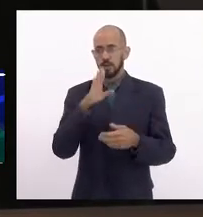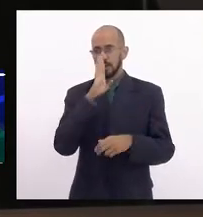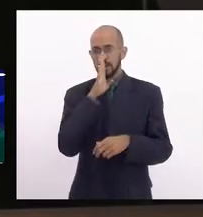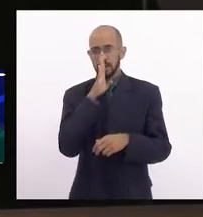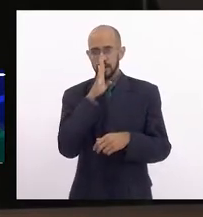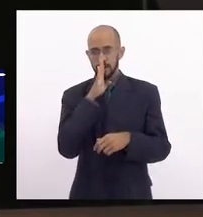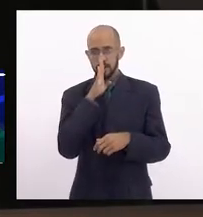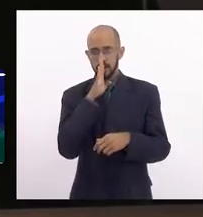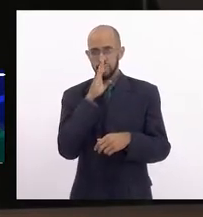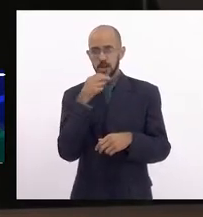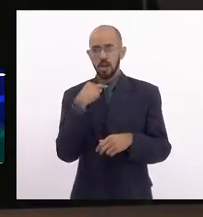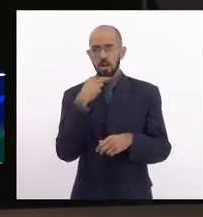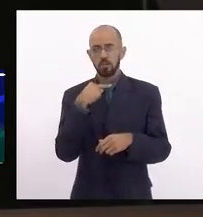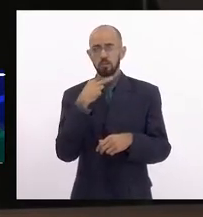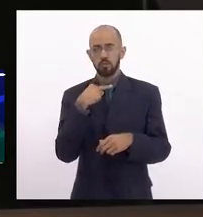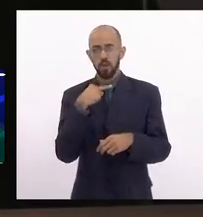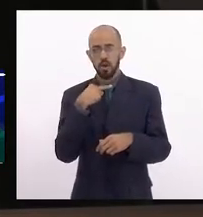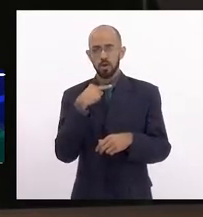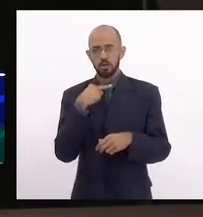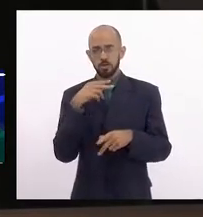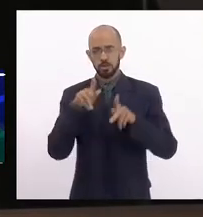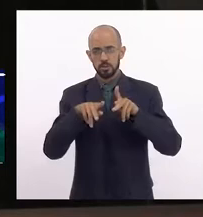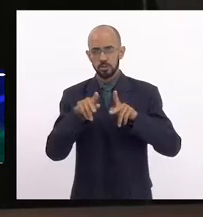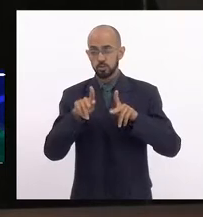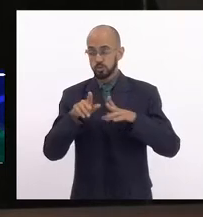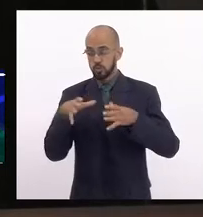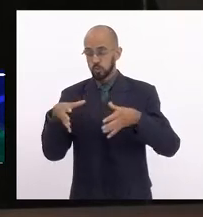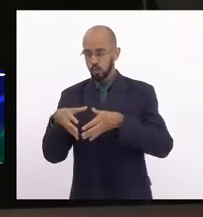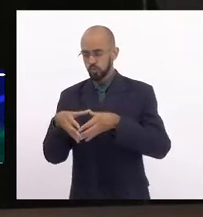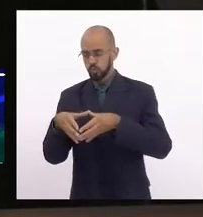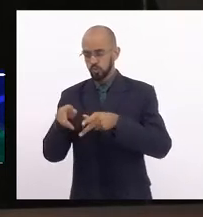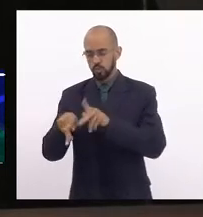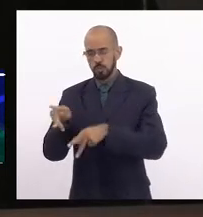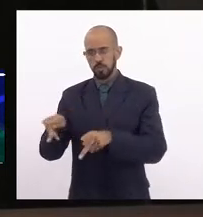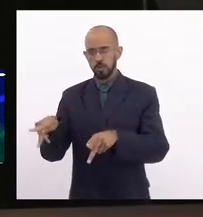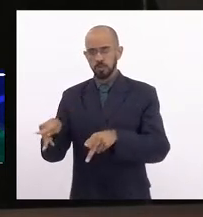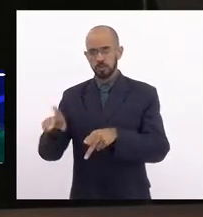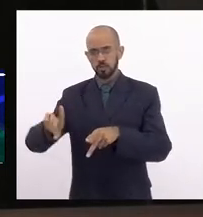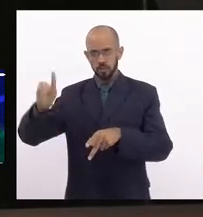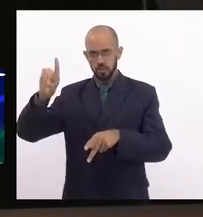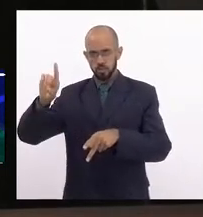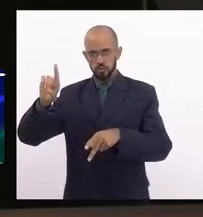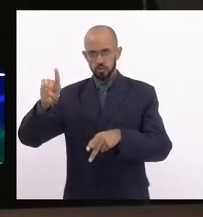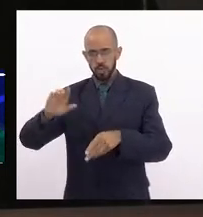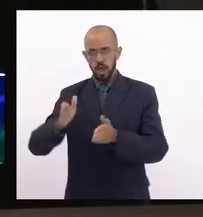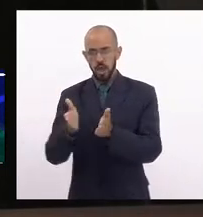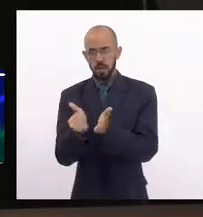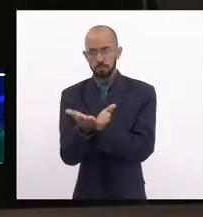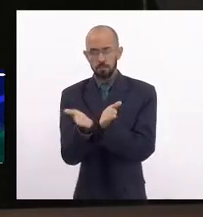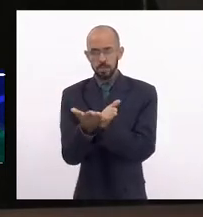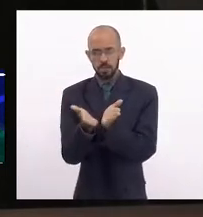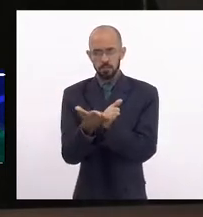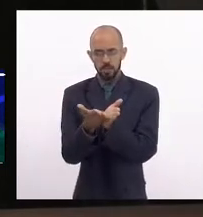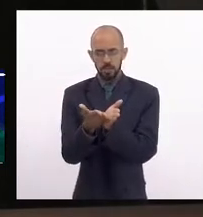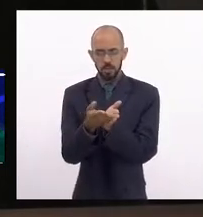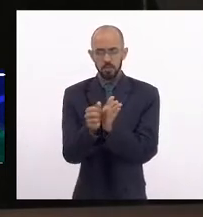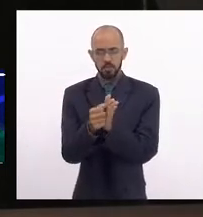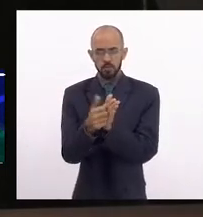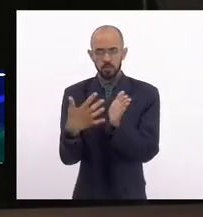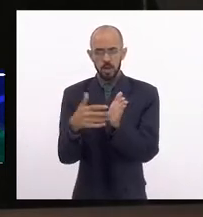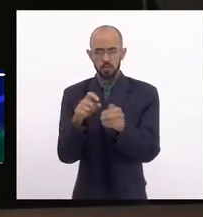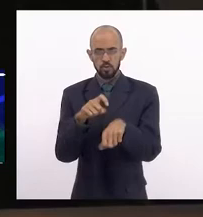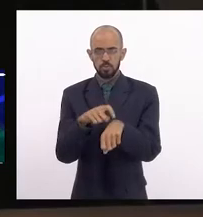voz do povo de Deus EA Bíblia Expressa em vários momentos